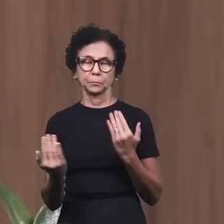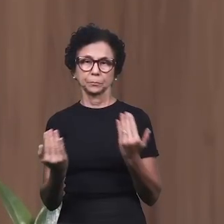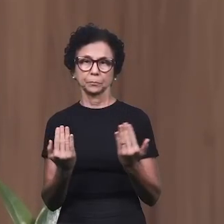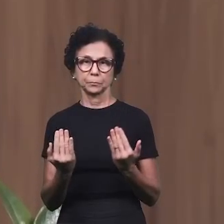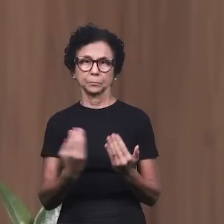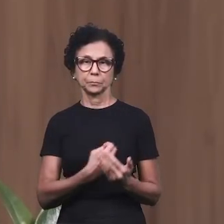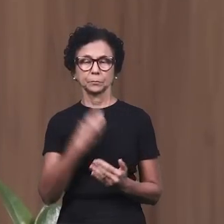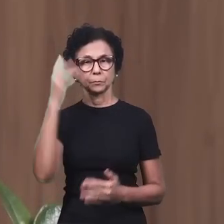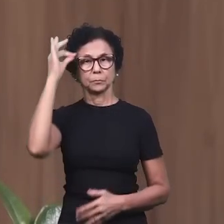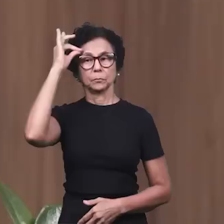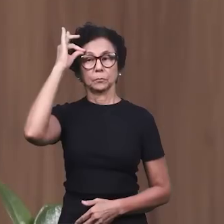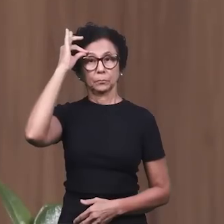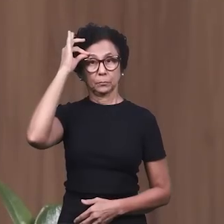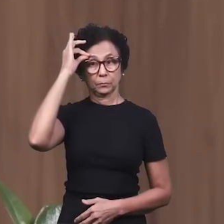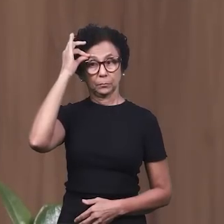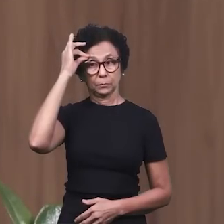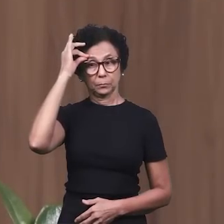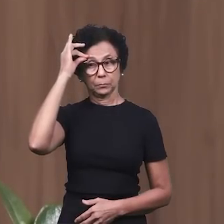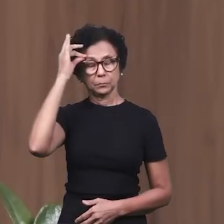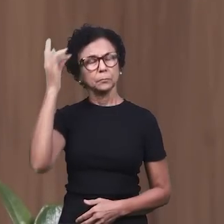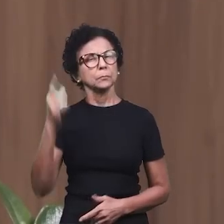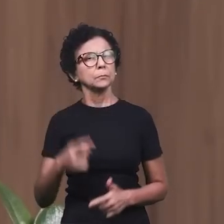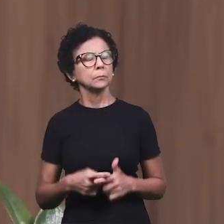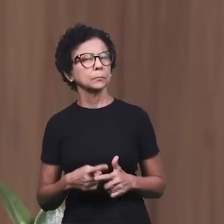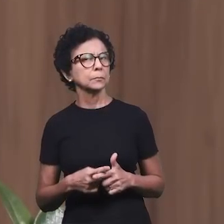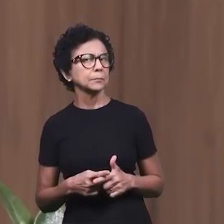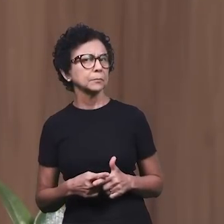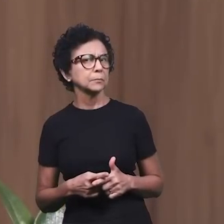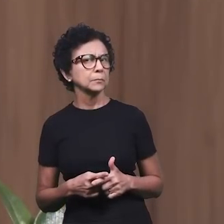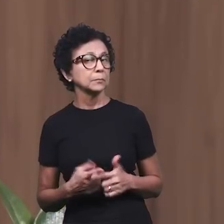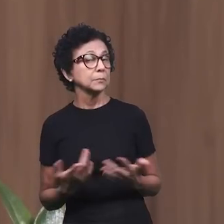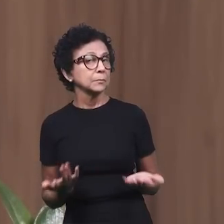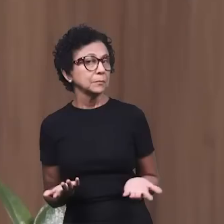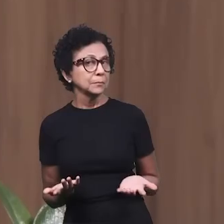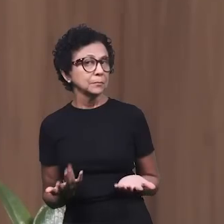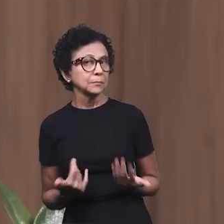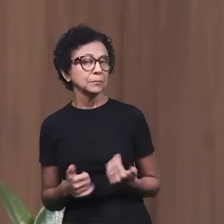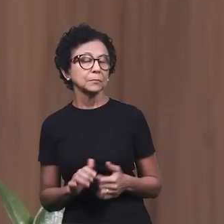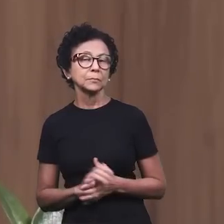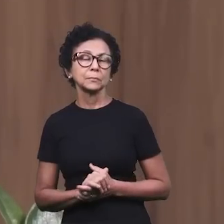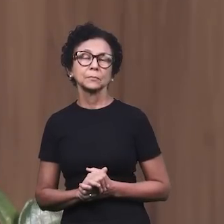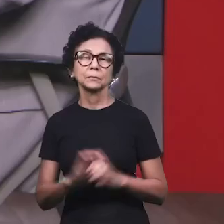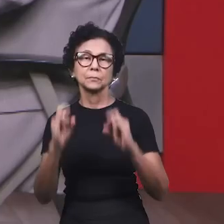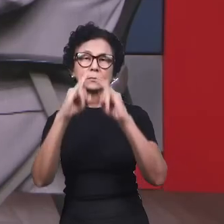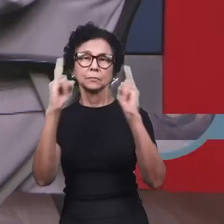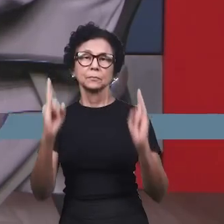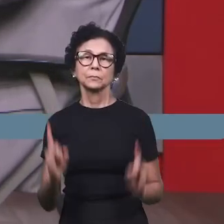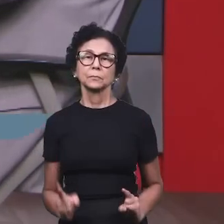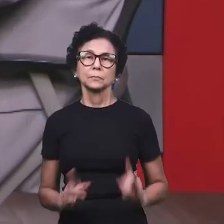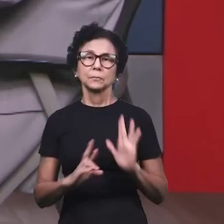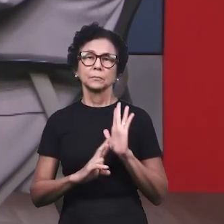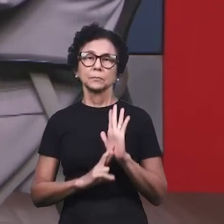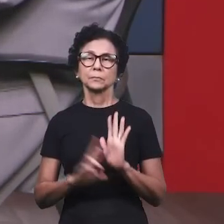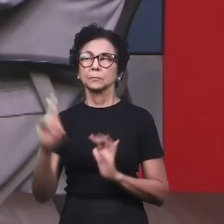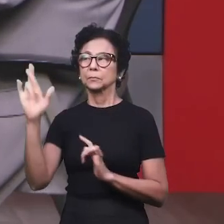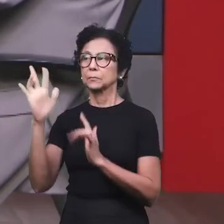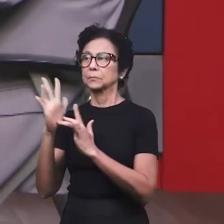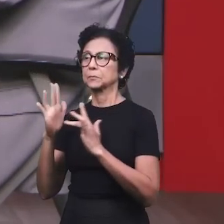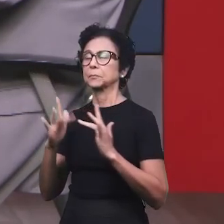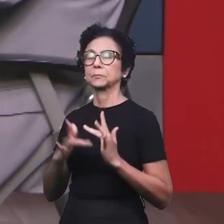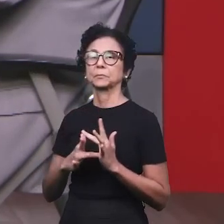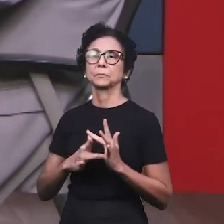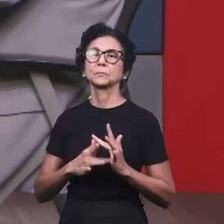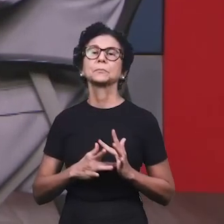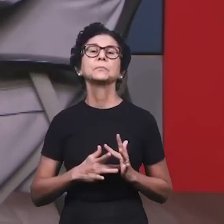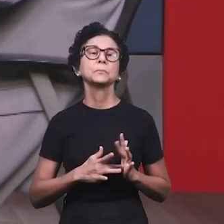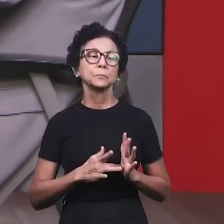espiritual. Por quê? Porque ele é figura do Senhor Jesus. É isso mesmo, pastor Marcelo, figura do Senhor